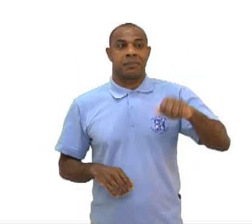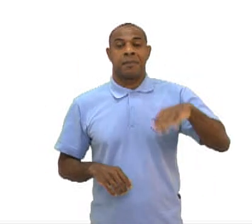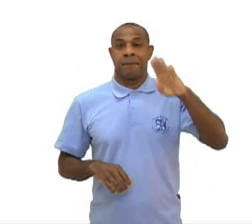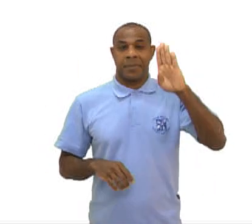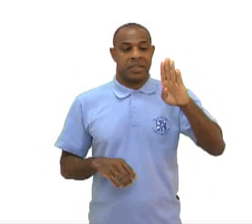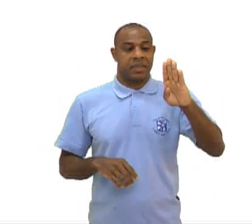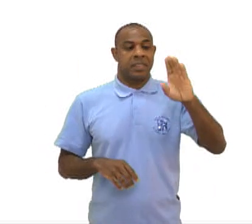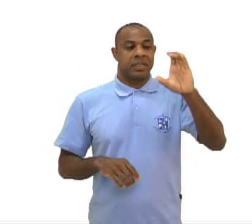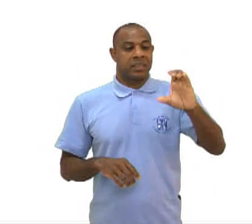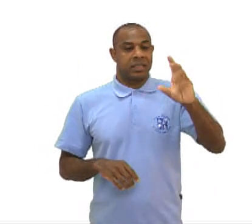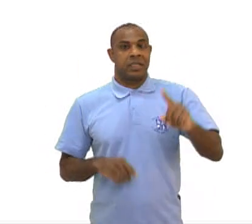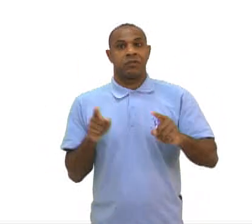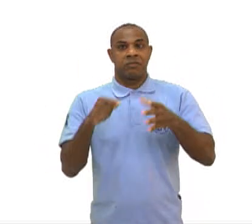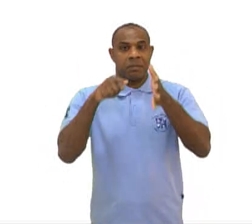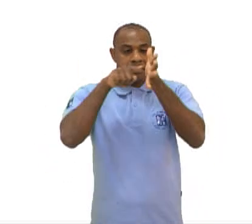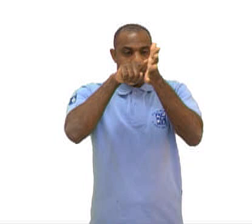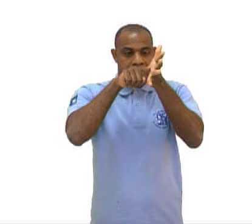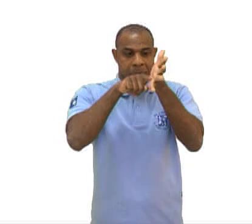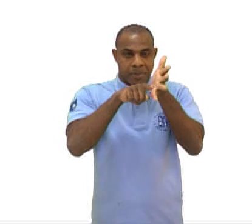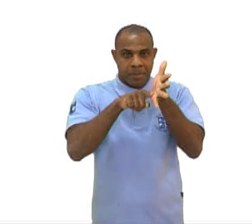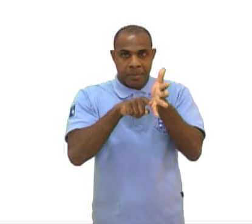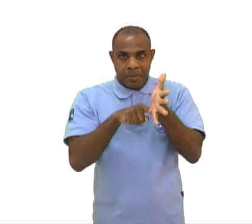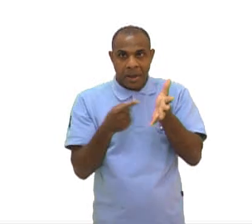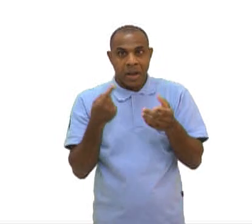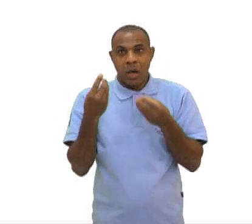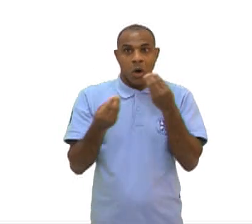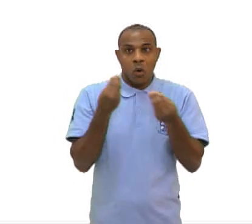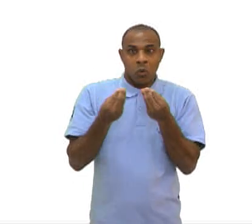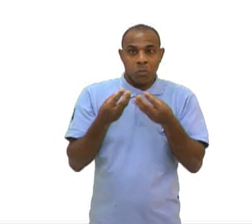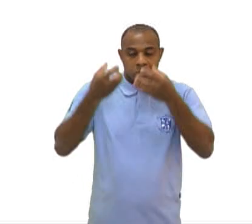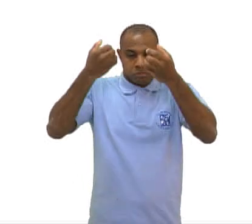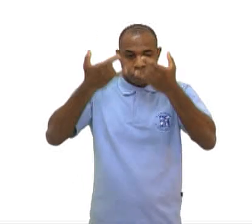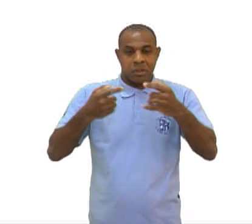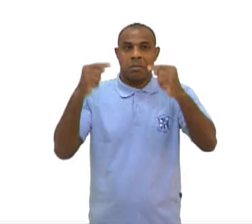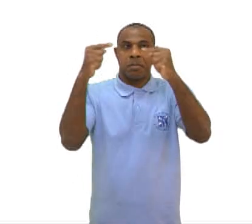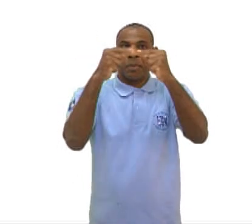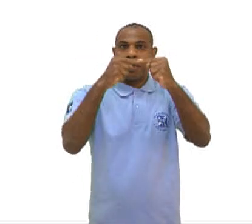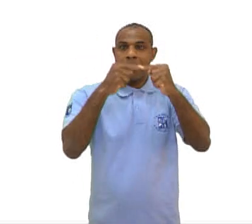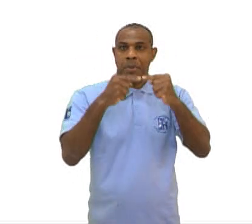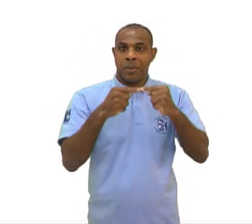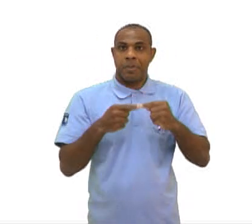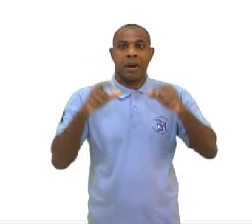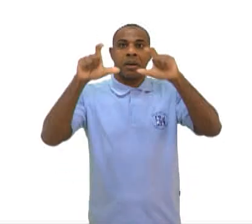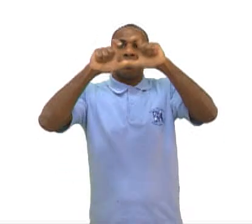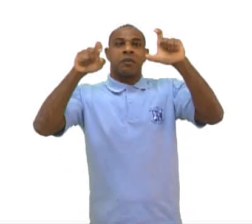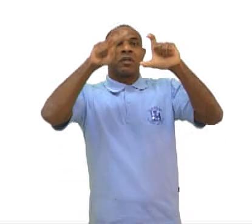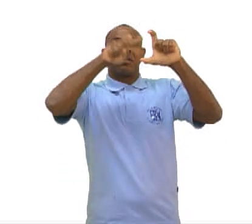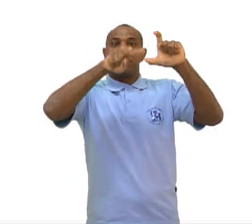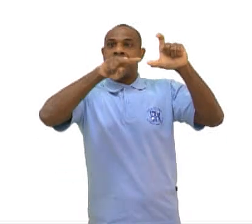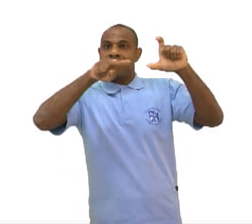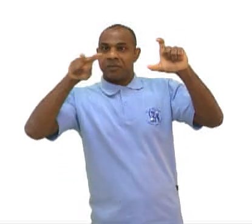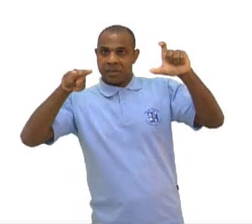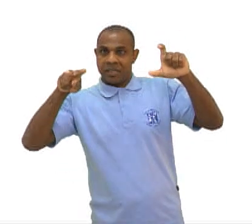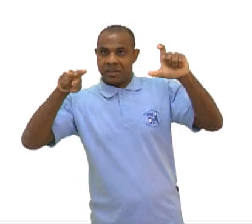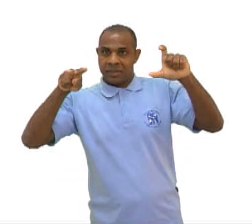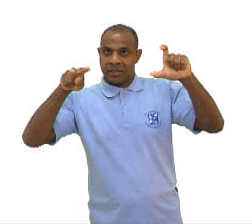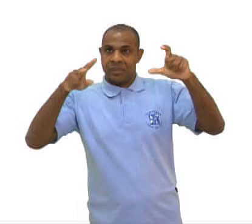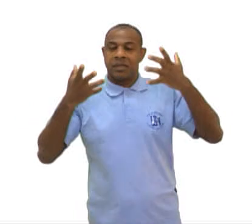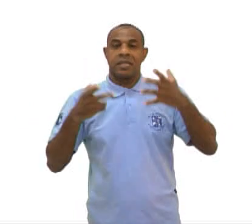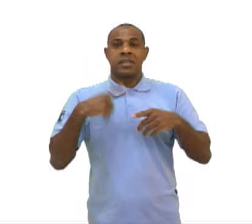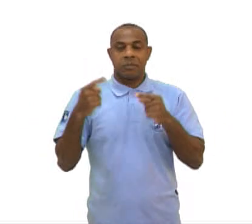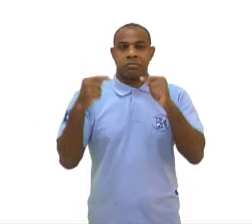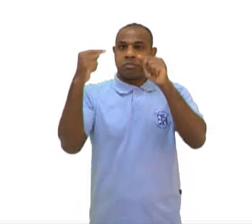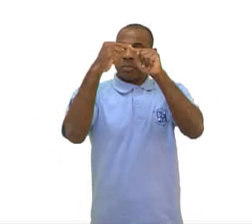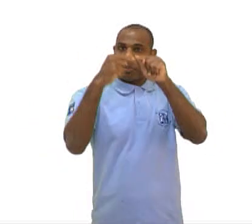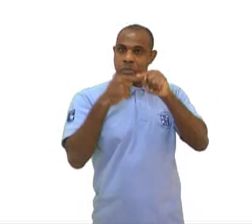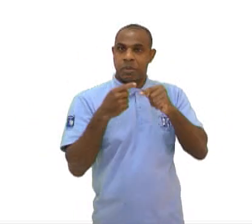B, inserção feminina nos ofícios militares. C, adesão pública dos imigrantes portugueses. D,